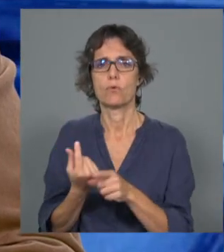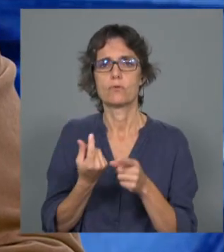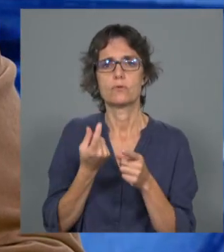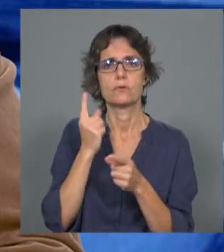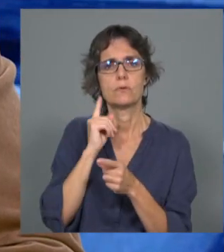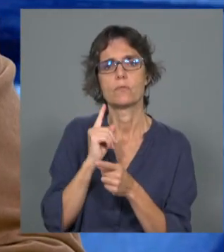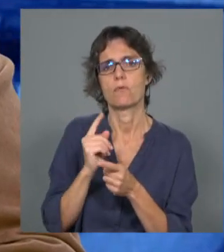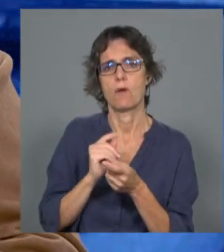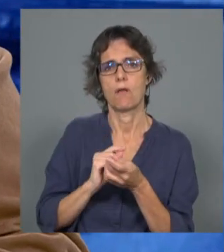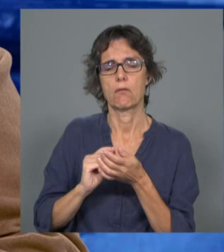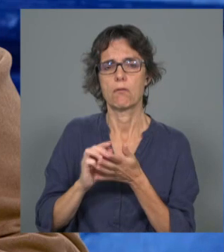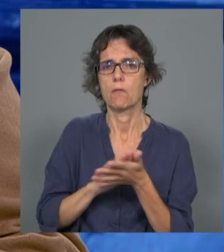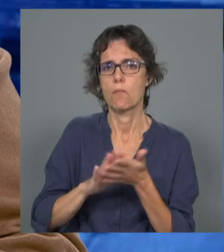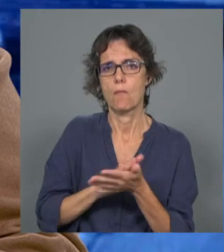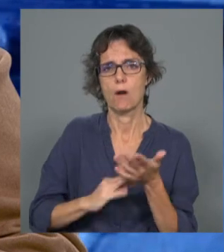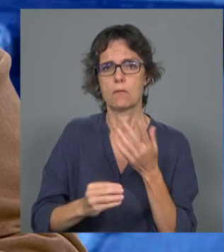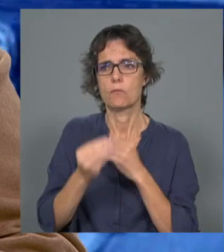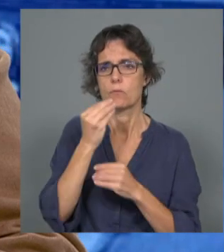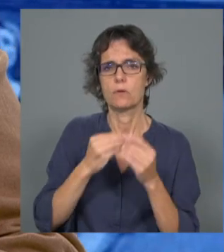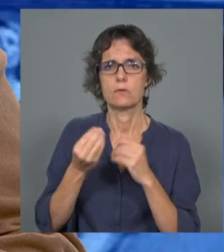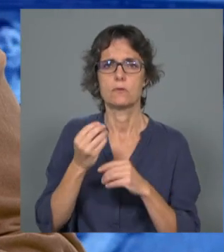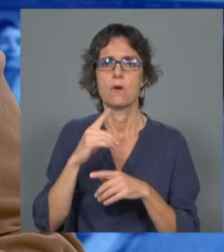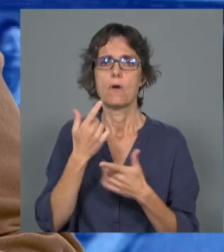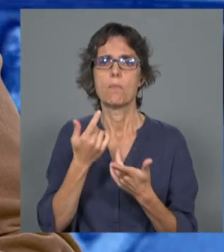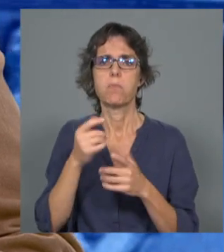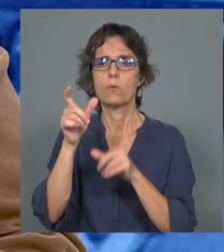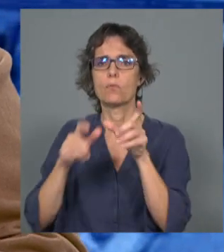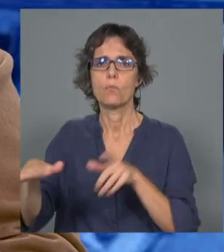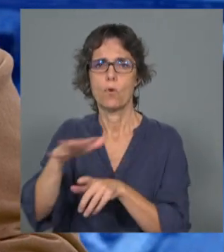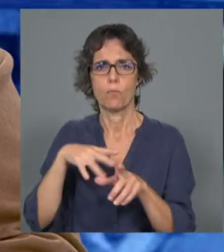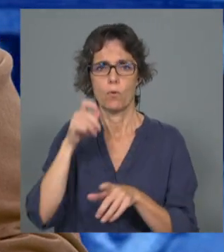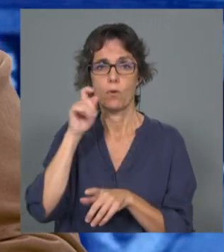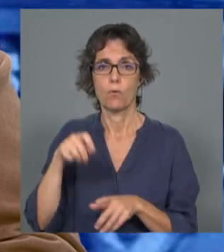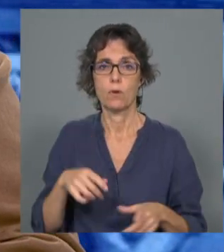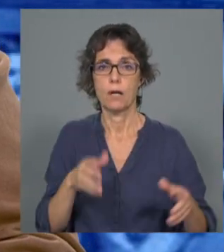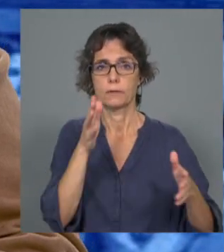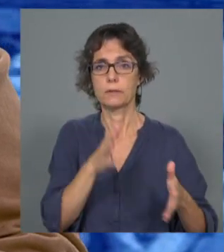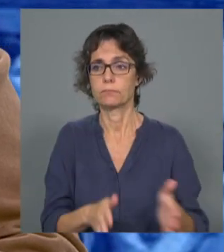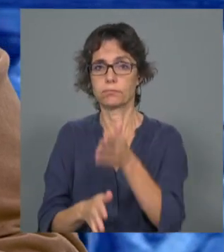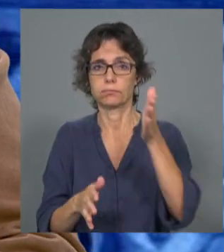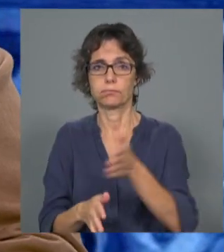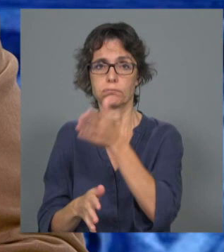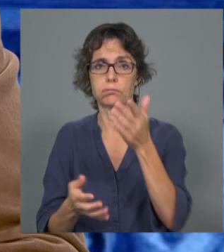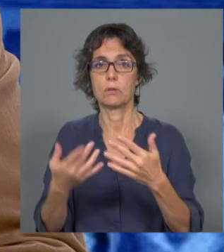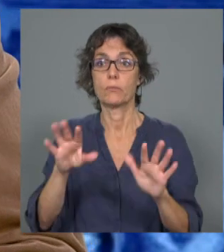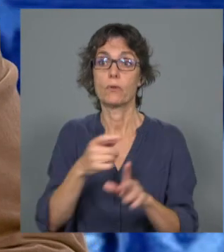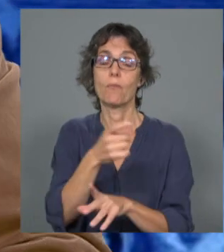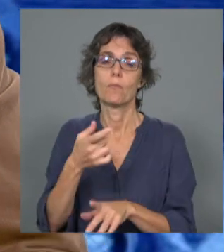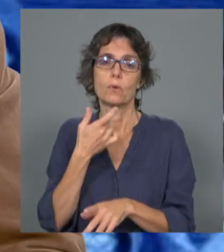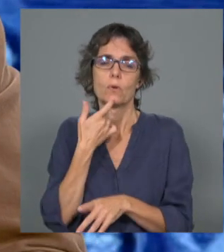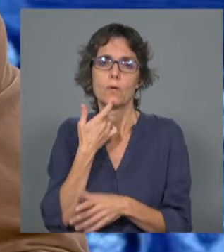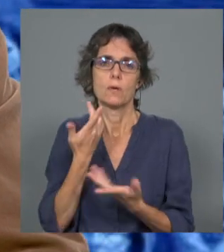dos portos ucranianos. E, portanto, a paz faz o seu trabalho discreto, mas neste momento ainda há muita arma por